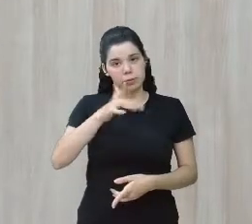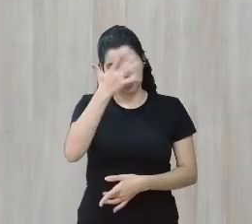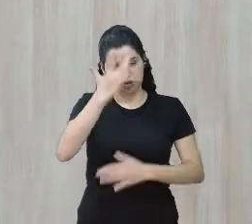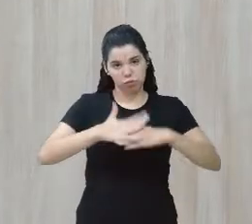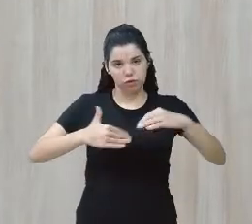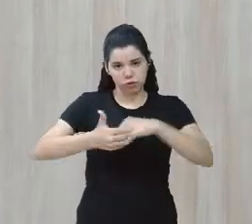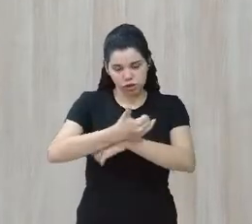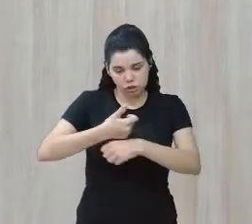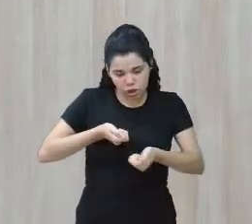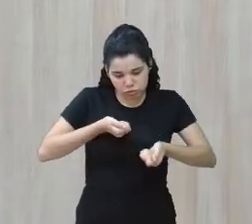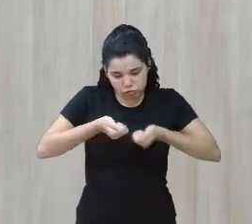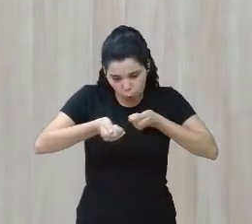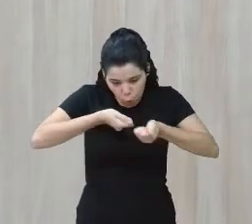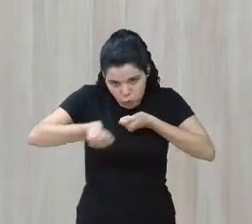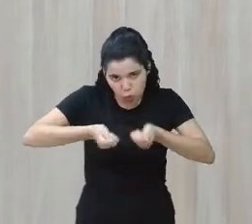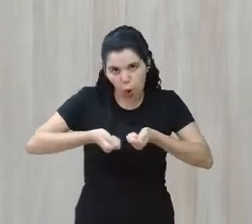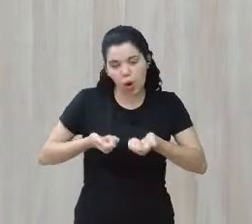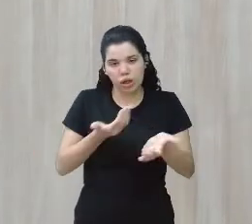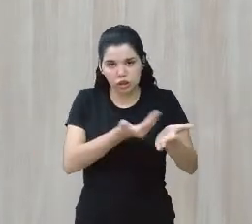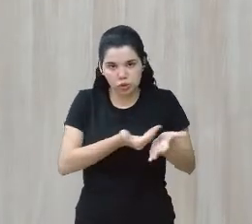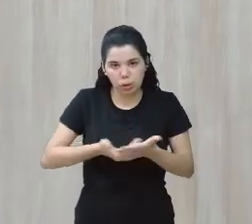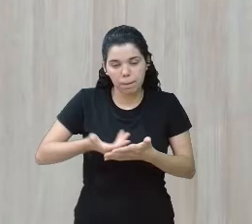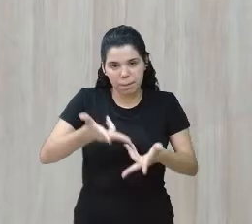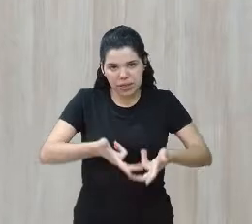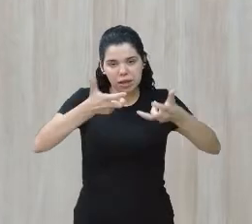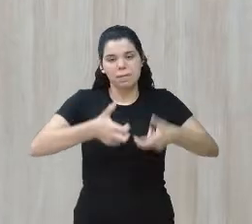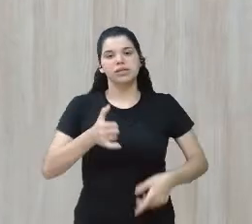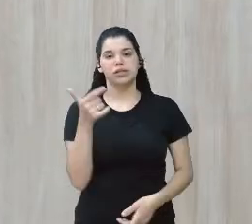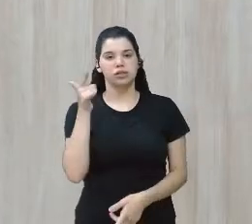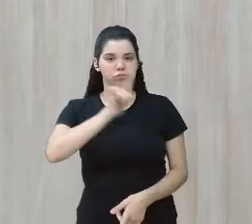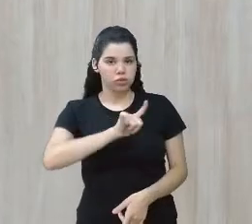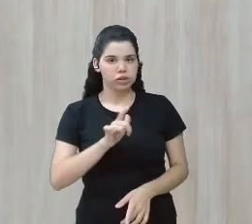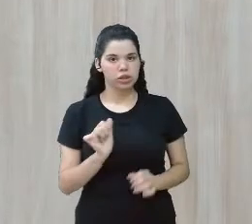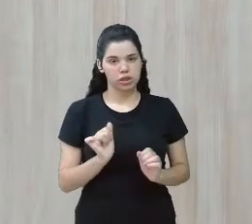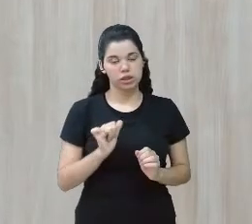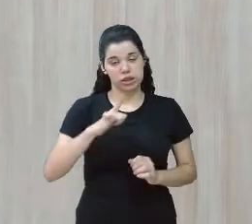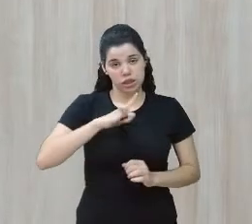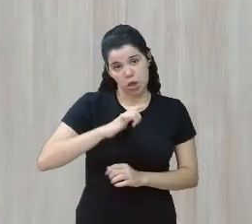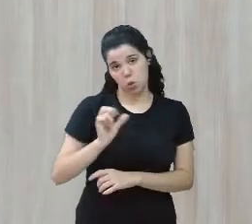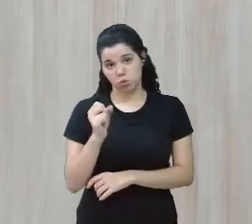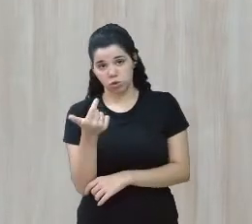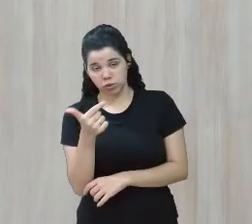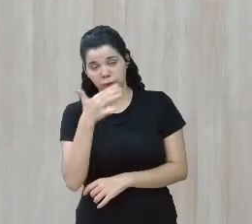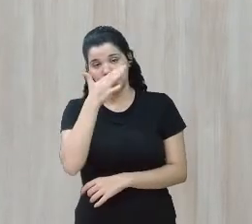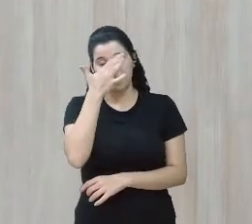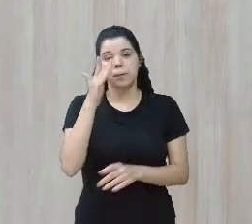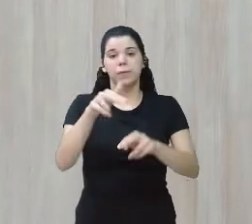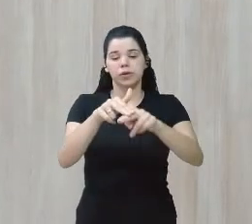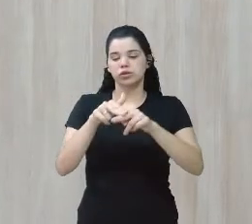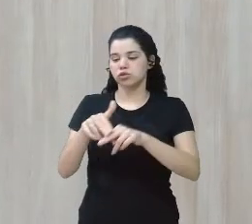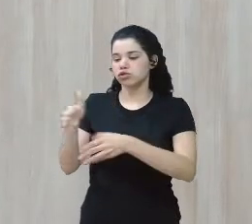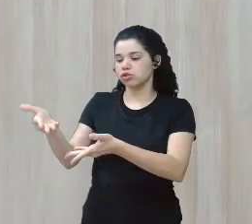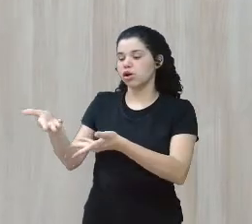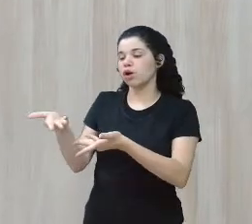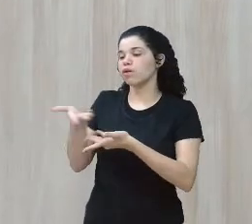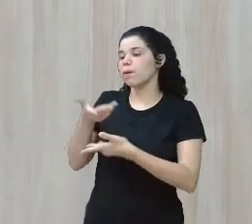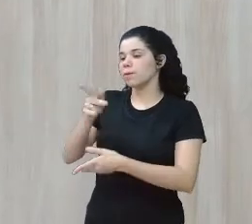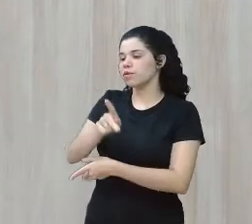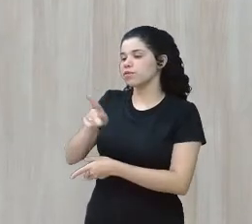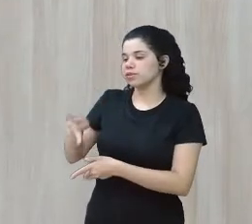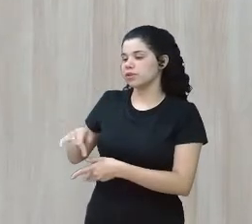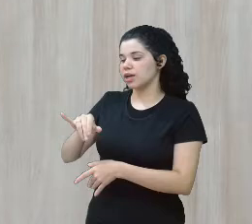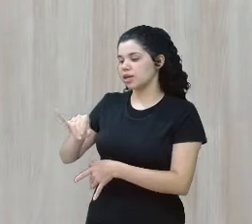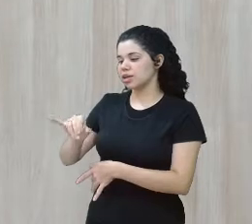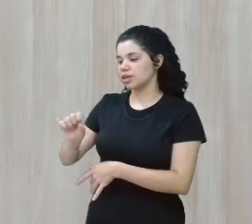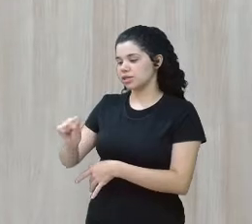para que não haja contaminação na transfusão. Mas é neste momento que eu chamo a professora Isabel Borges para